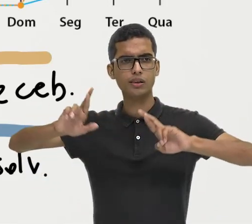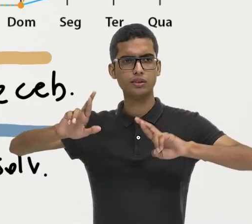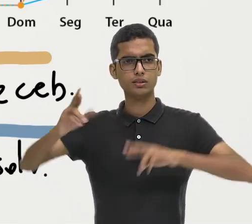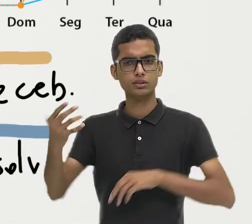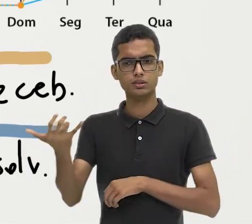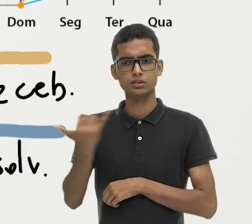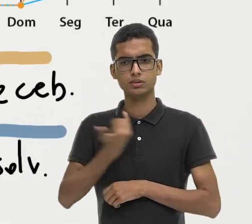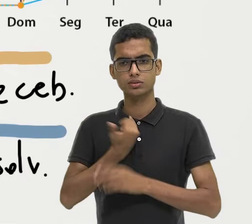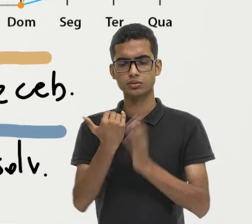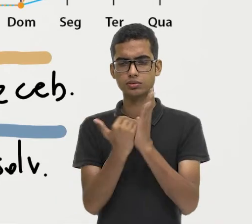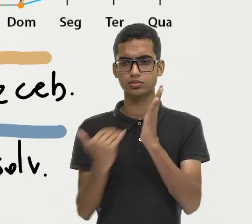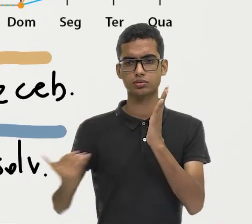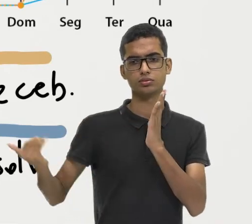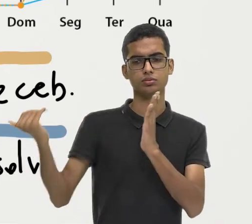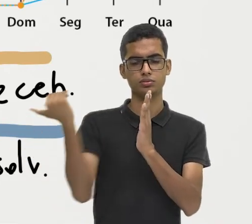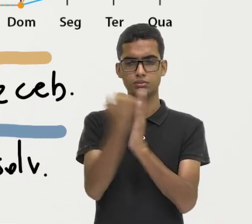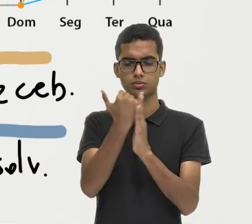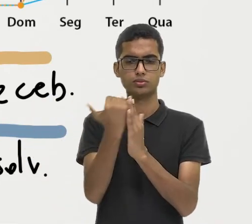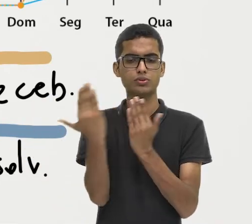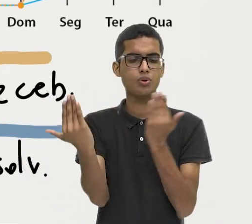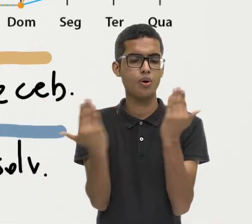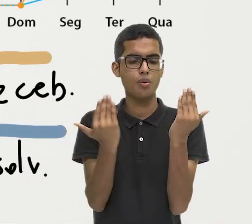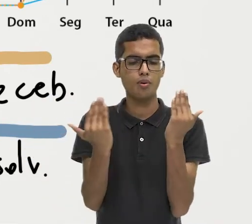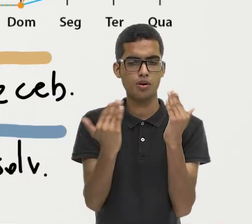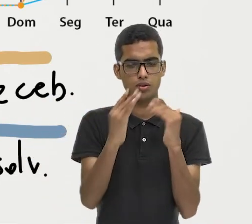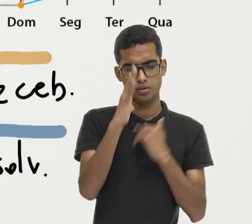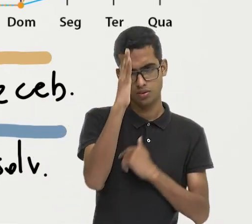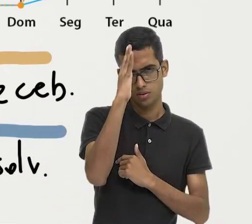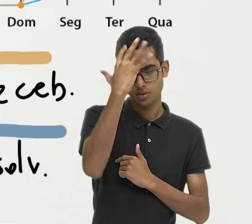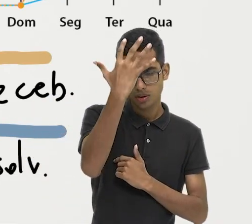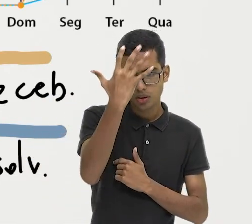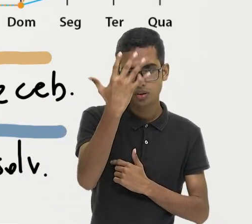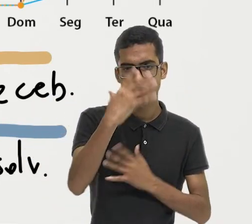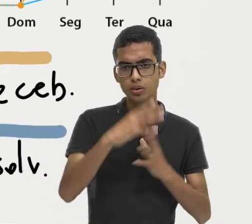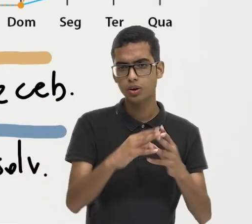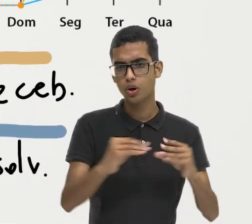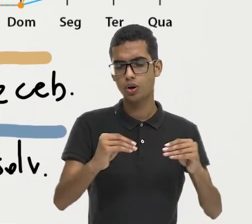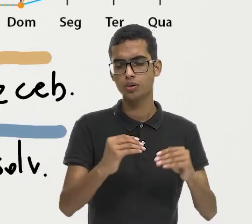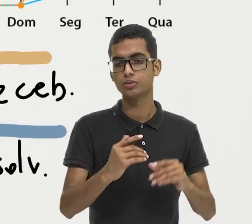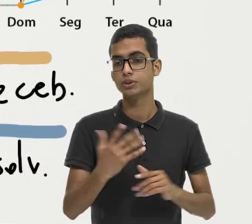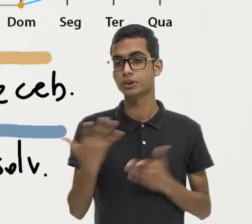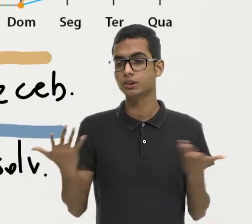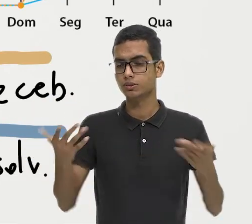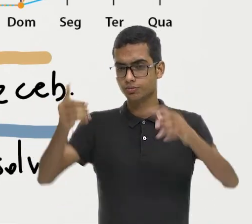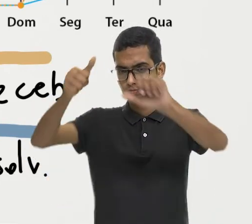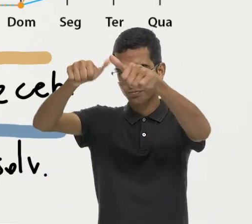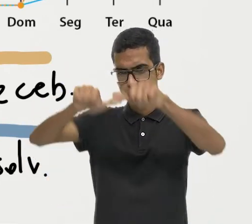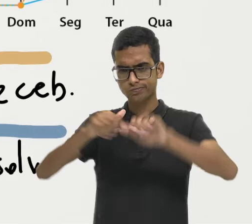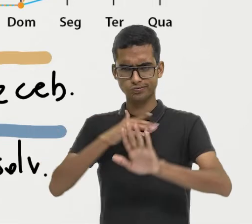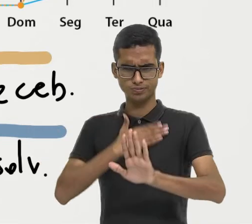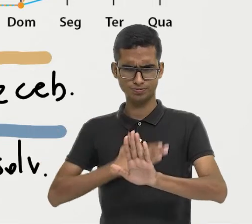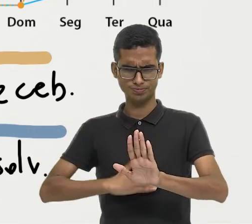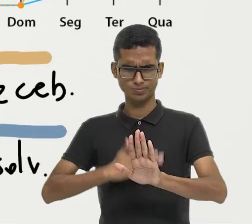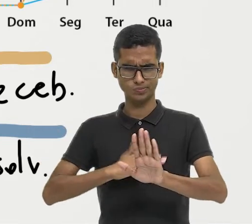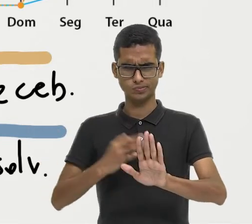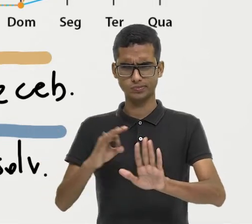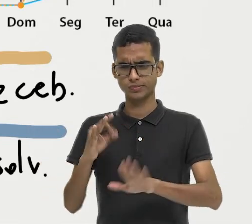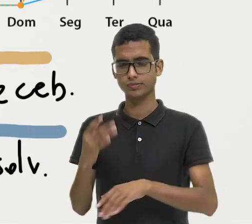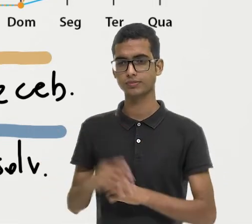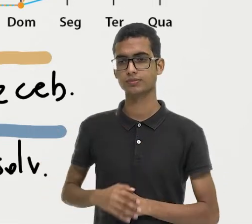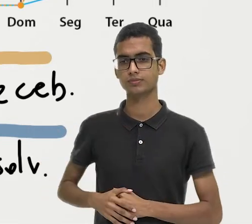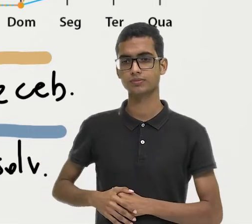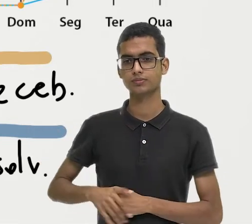reclamações recebidas foi maior do que as resolvidas. Porém, se você analisar com bastante